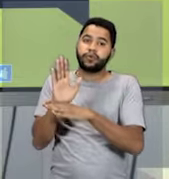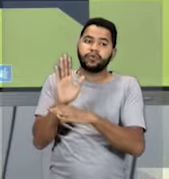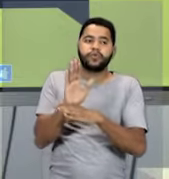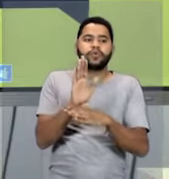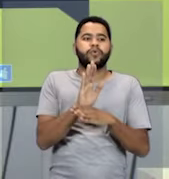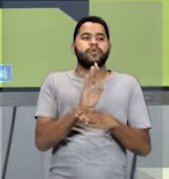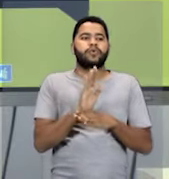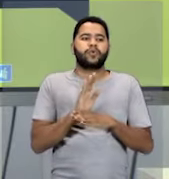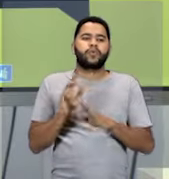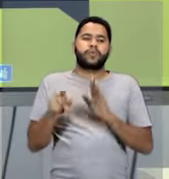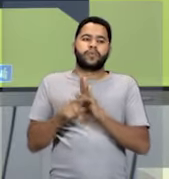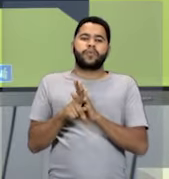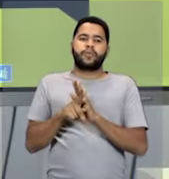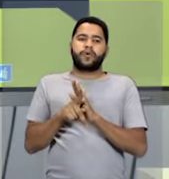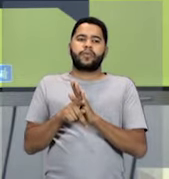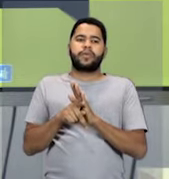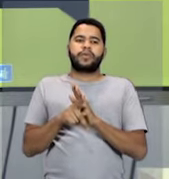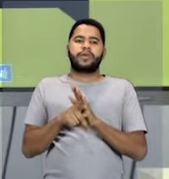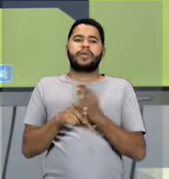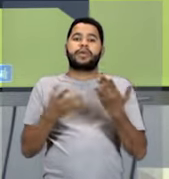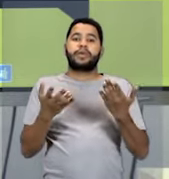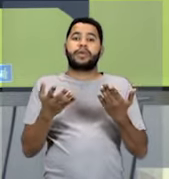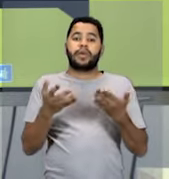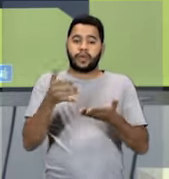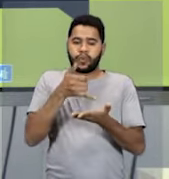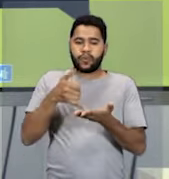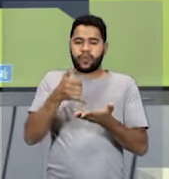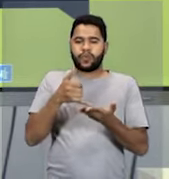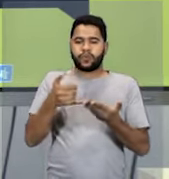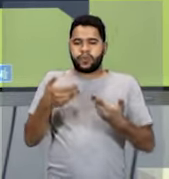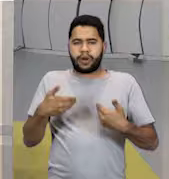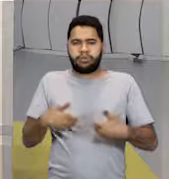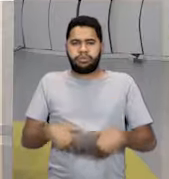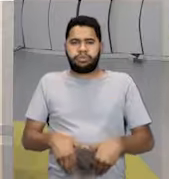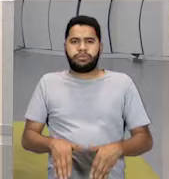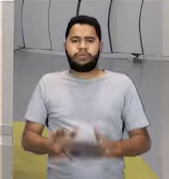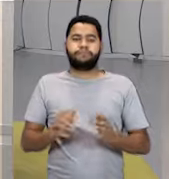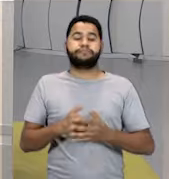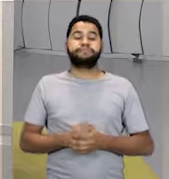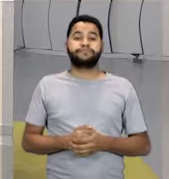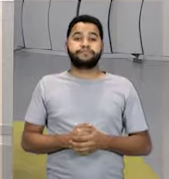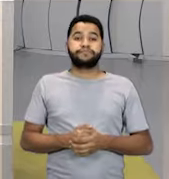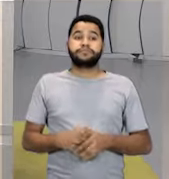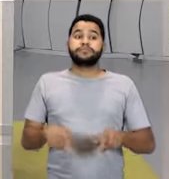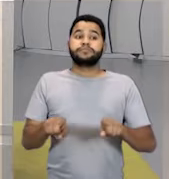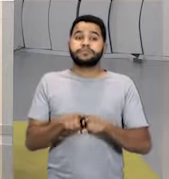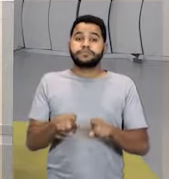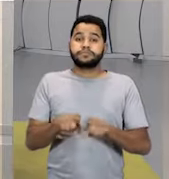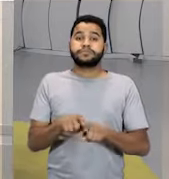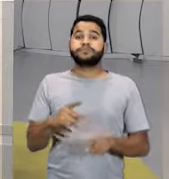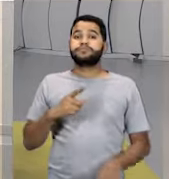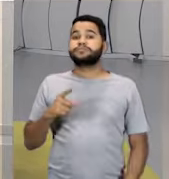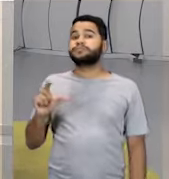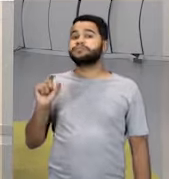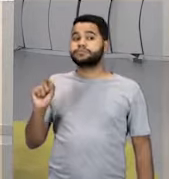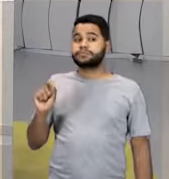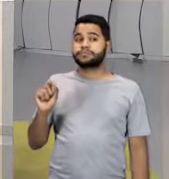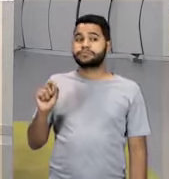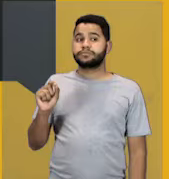vai soltar essas gorduras para que a gente possa digerir. E a gente tem também aqui